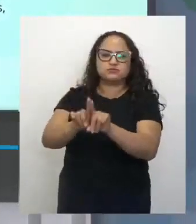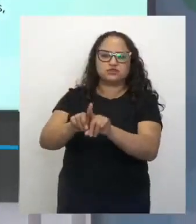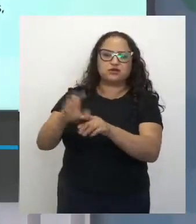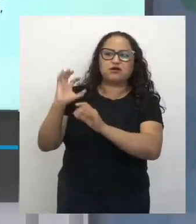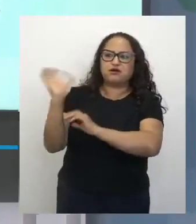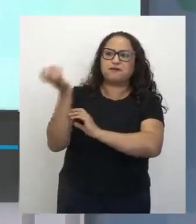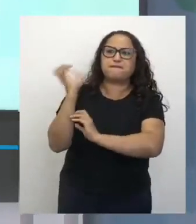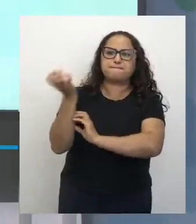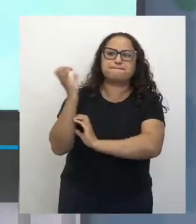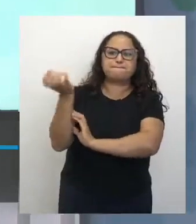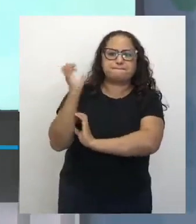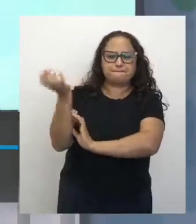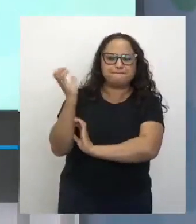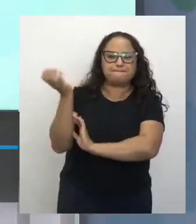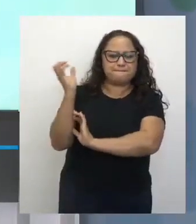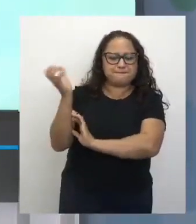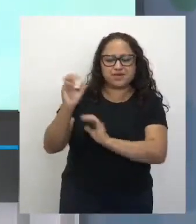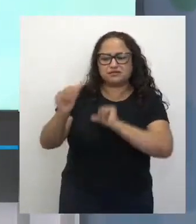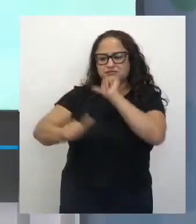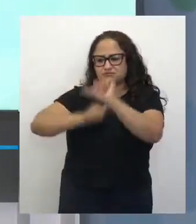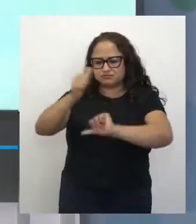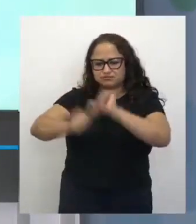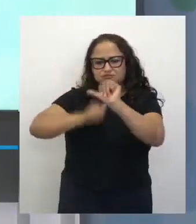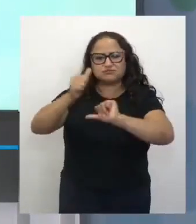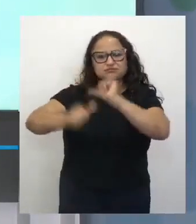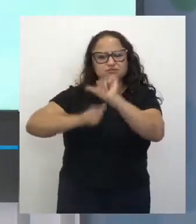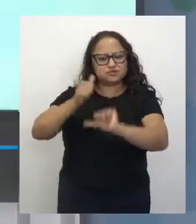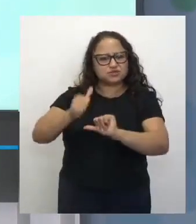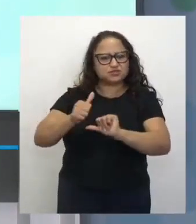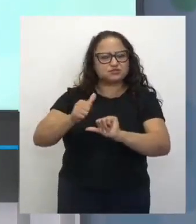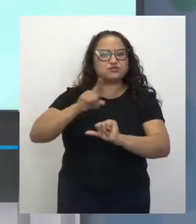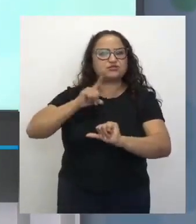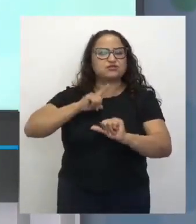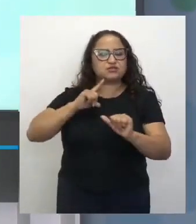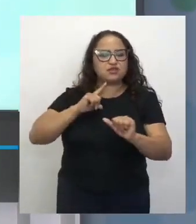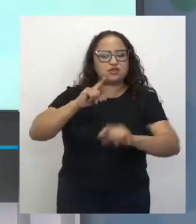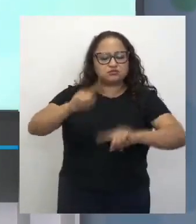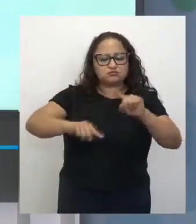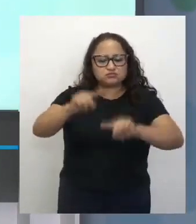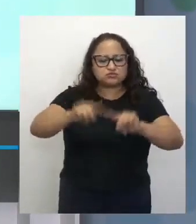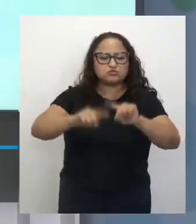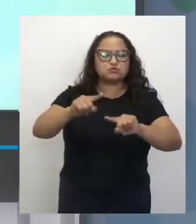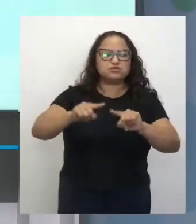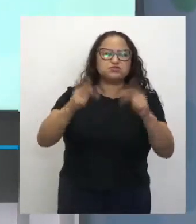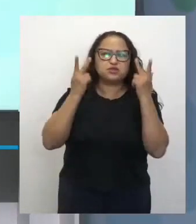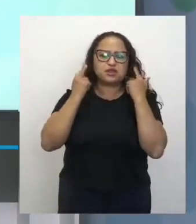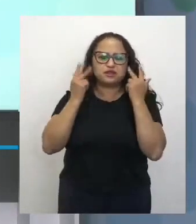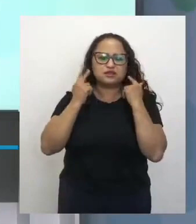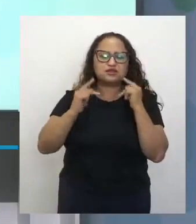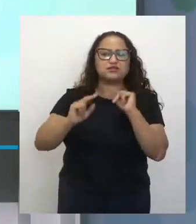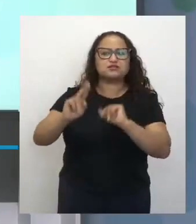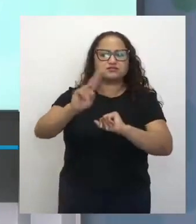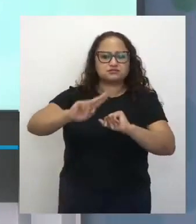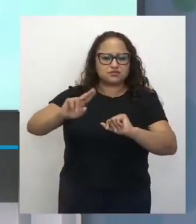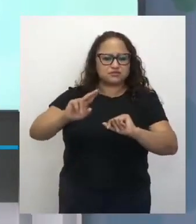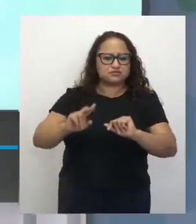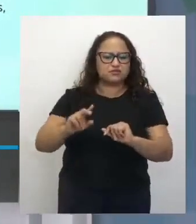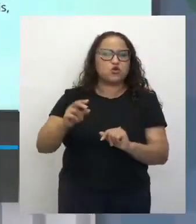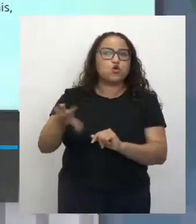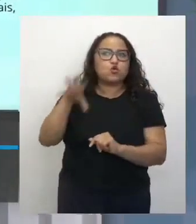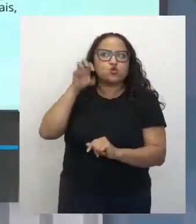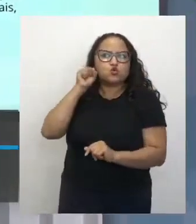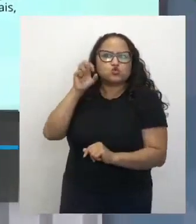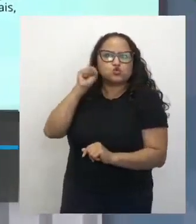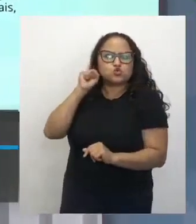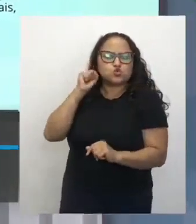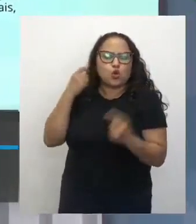eles vão trabalhando esses instrumentos, né? Esses instrumentos naturais. Então, nós temos orquestra de vegetais e tem um som muito